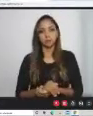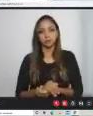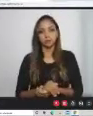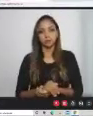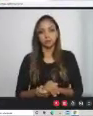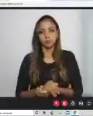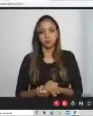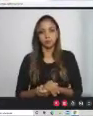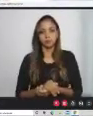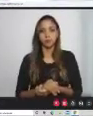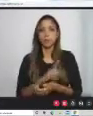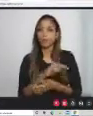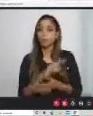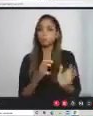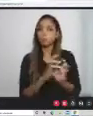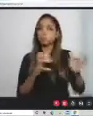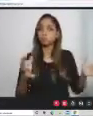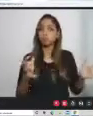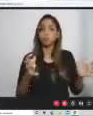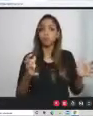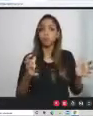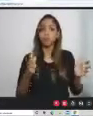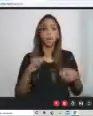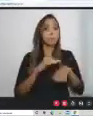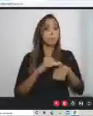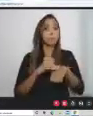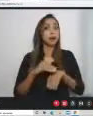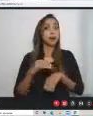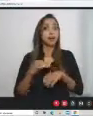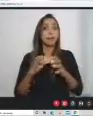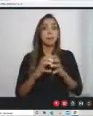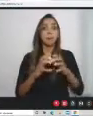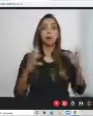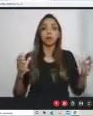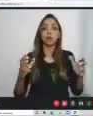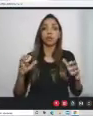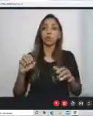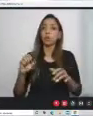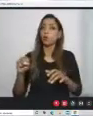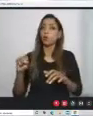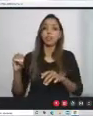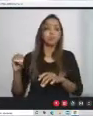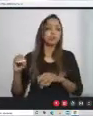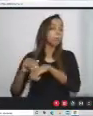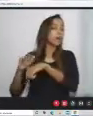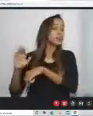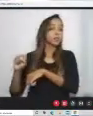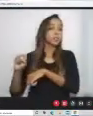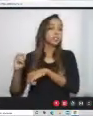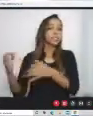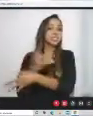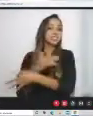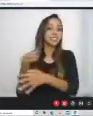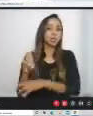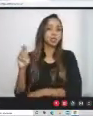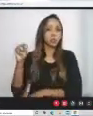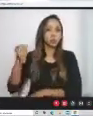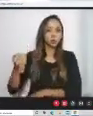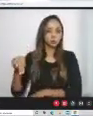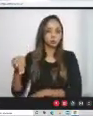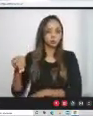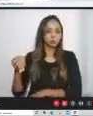maior do que 80 e tantas cidades do Rio Grande do Norte. É, a gente sabe que menos de 16 cidades do Rio